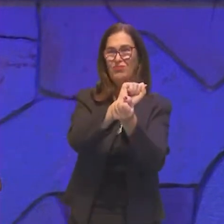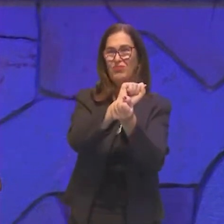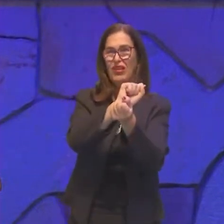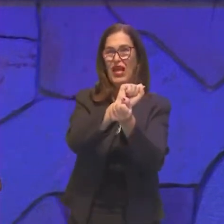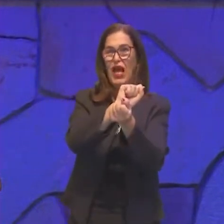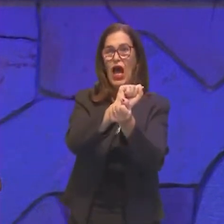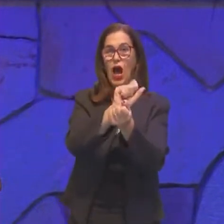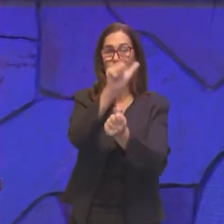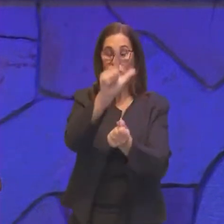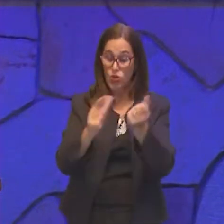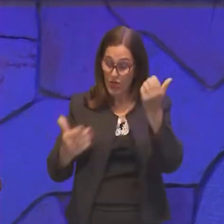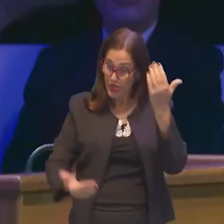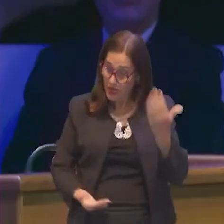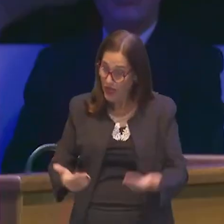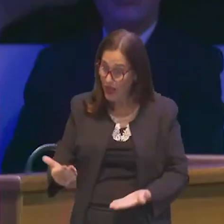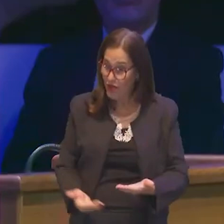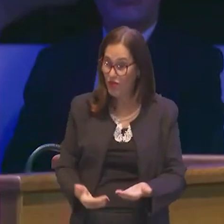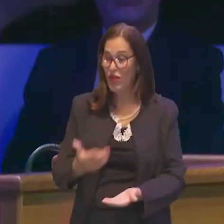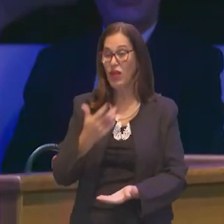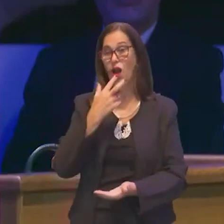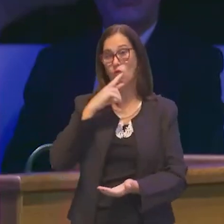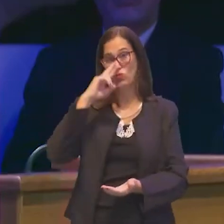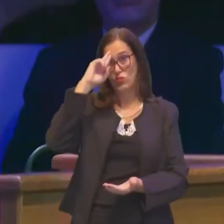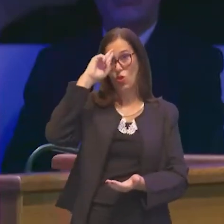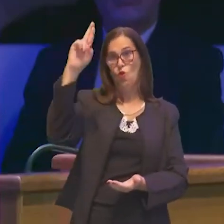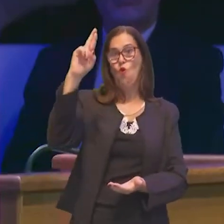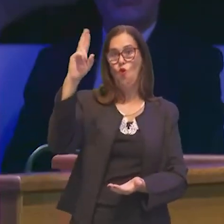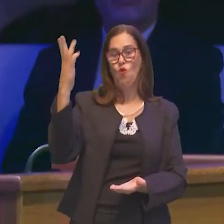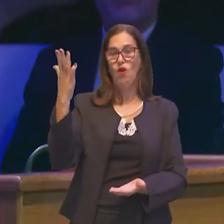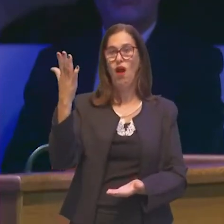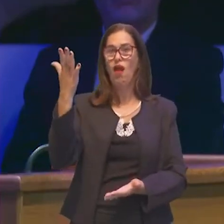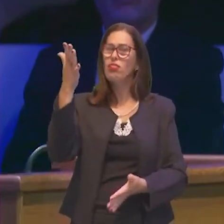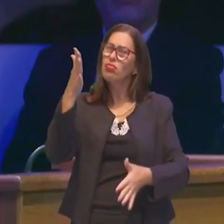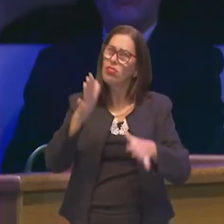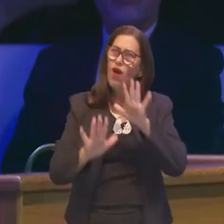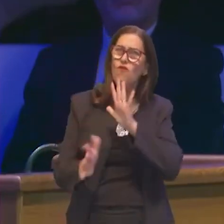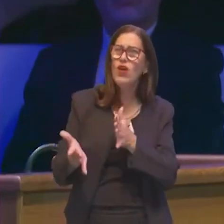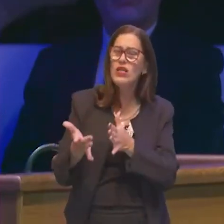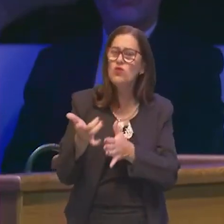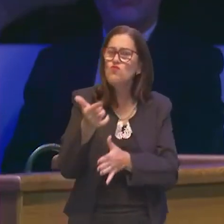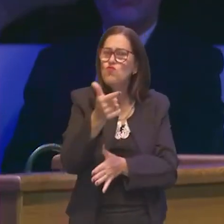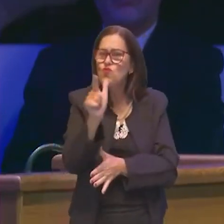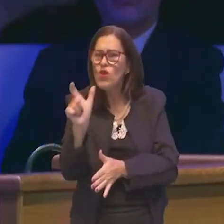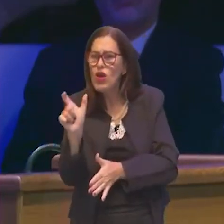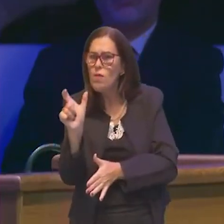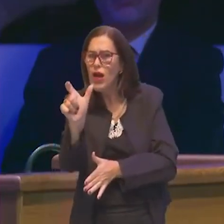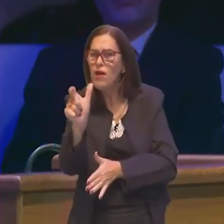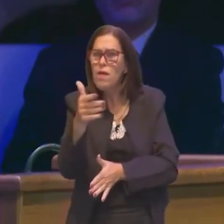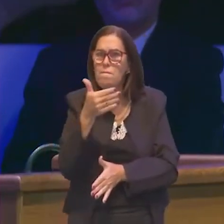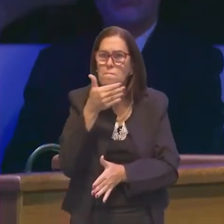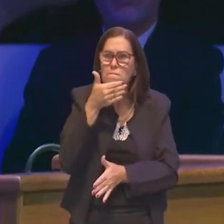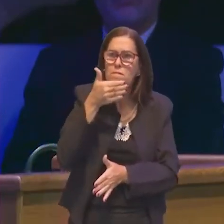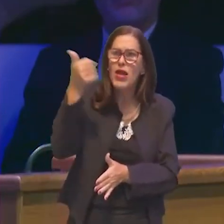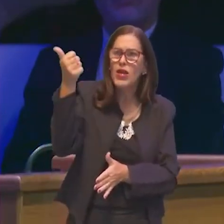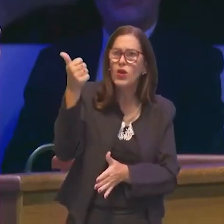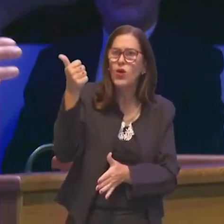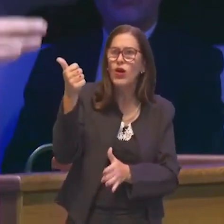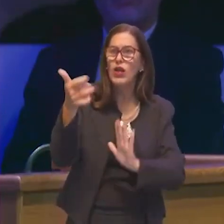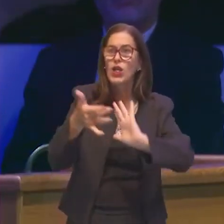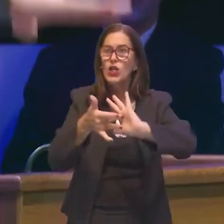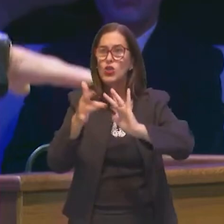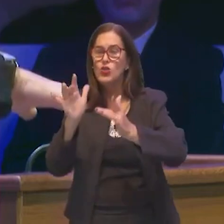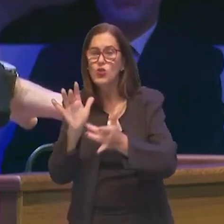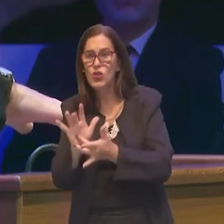deveria servir ao Senhor. E talvez não houvesse uma palavra melhor para que Jesus